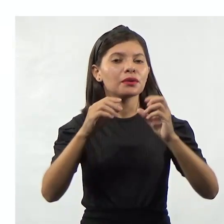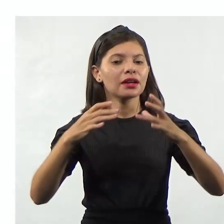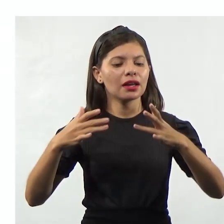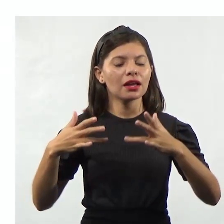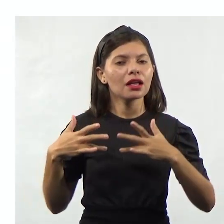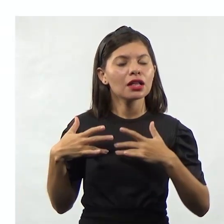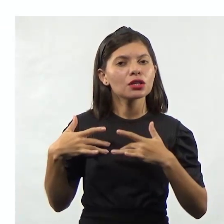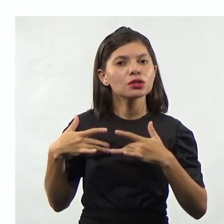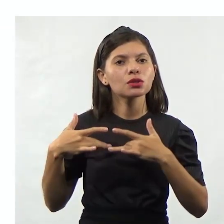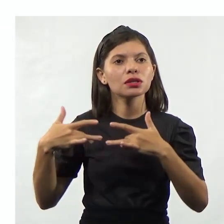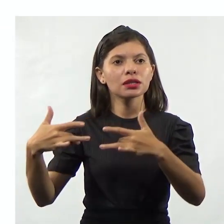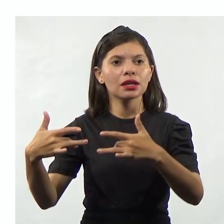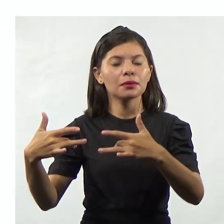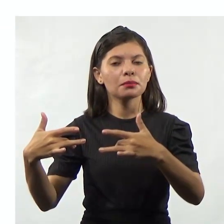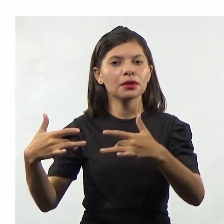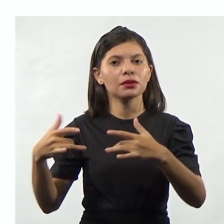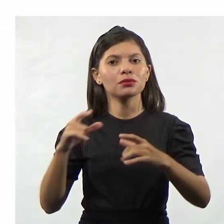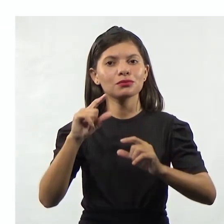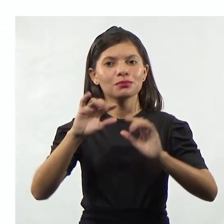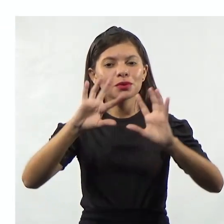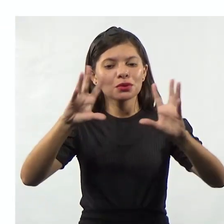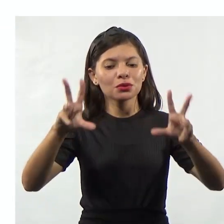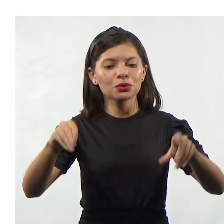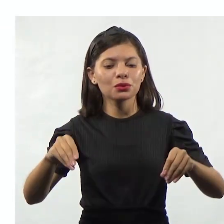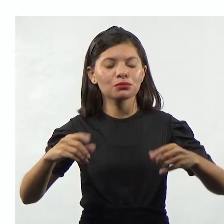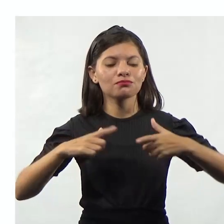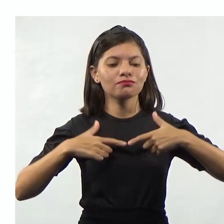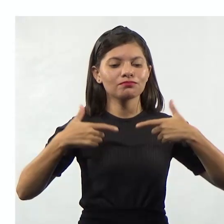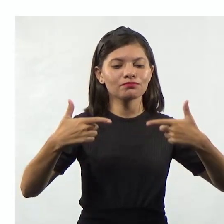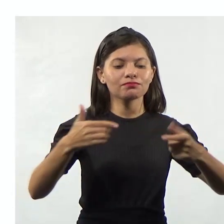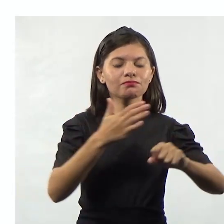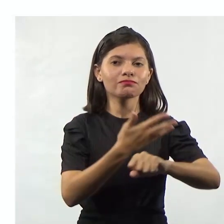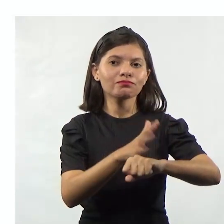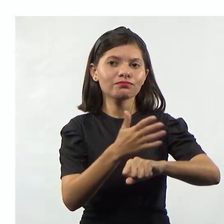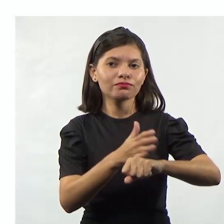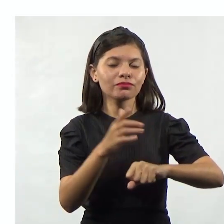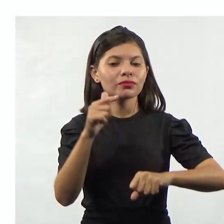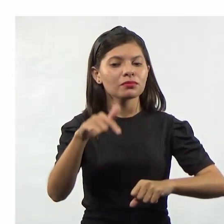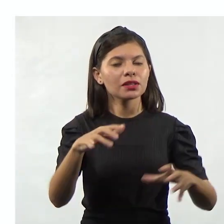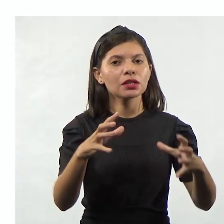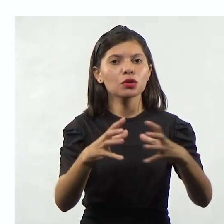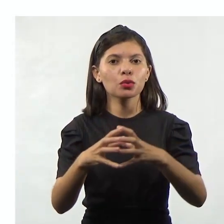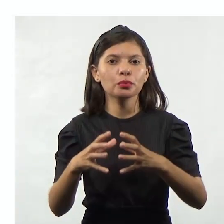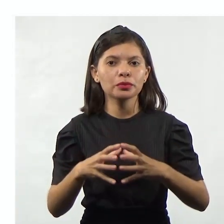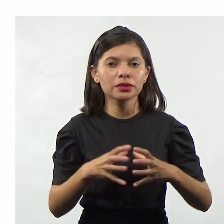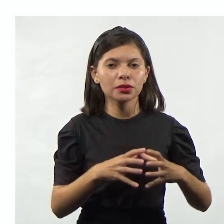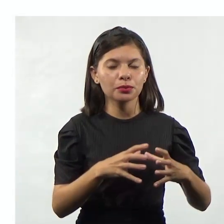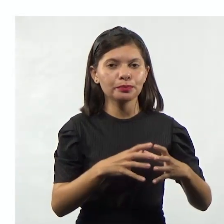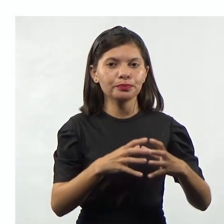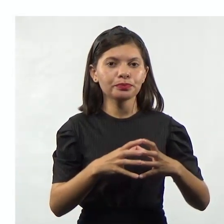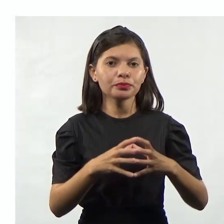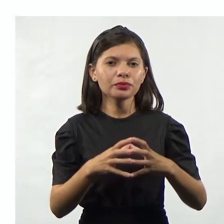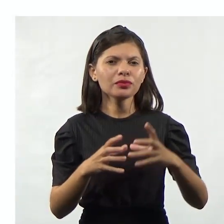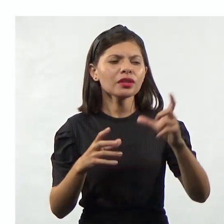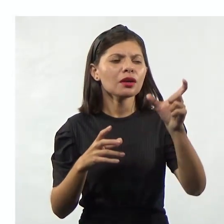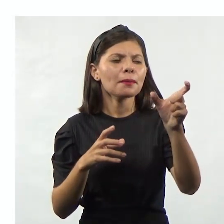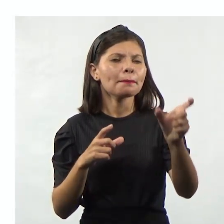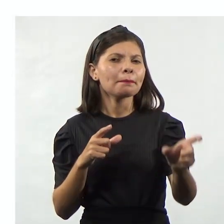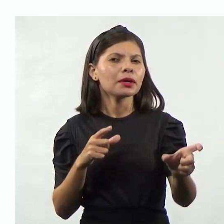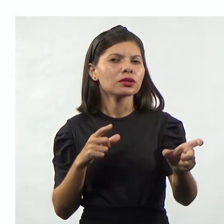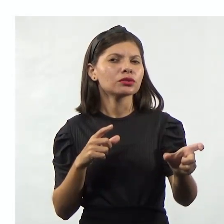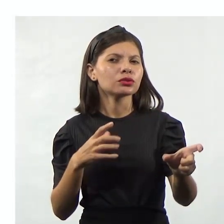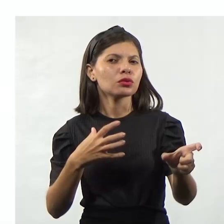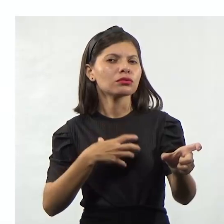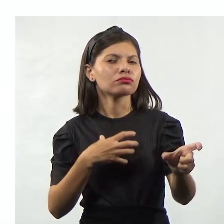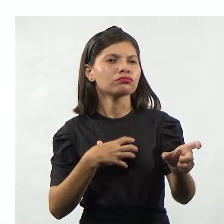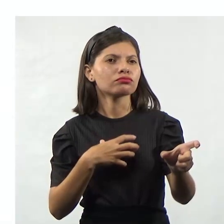disso, solidariamente por todos os atos praticados pela comissão, ressalvado o